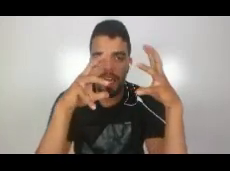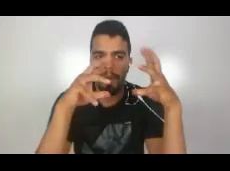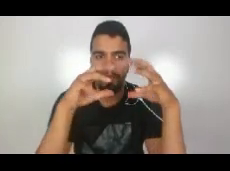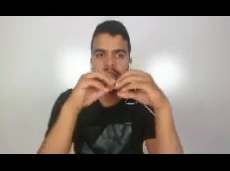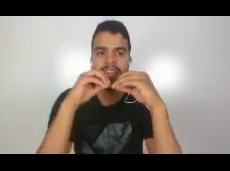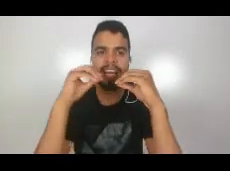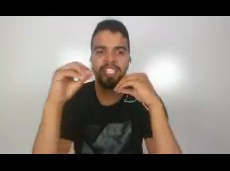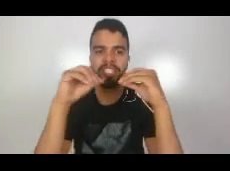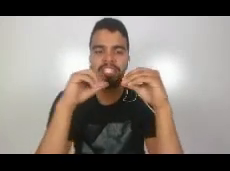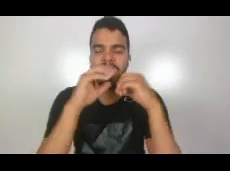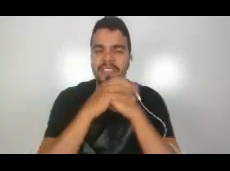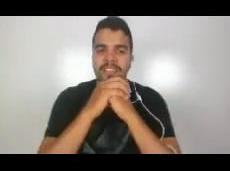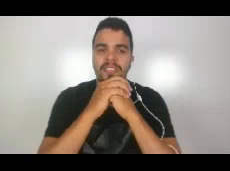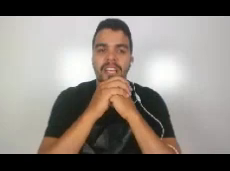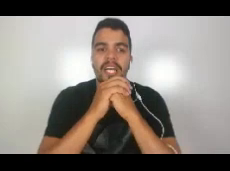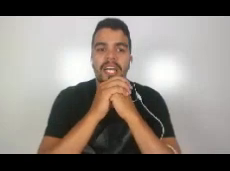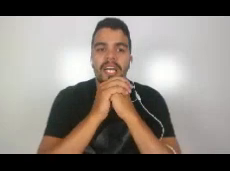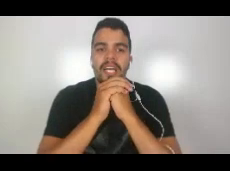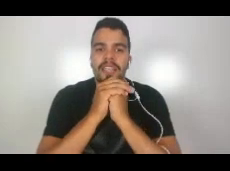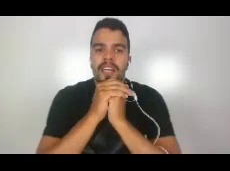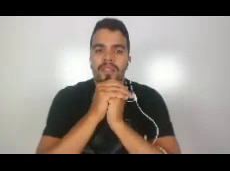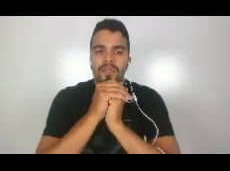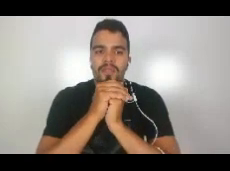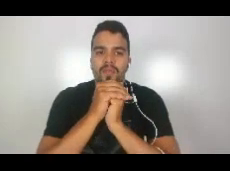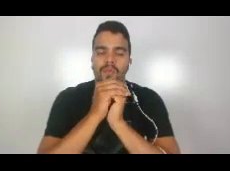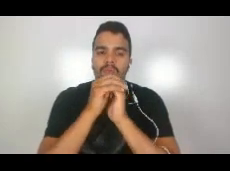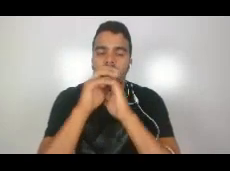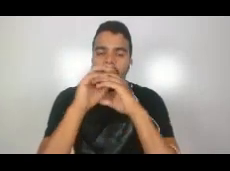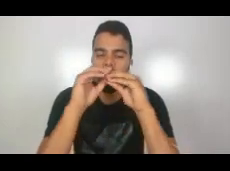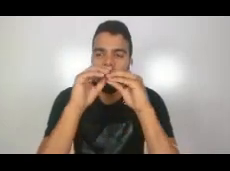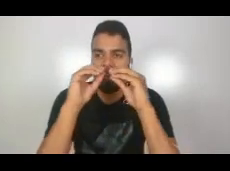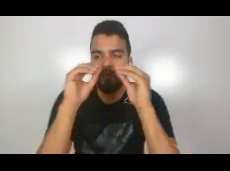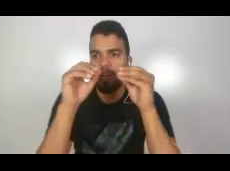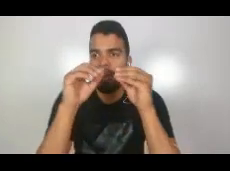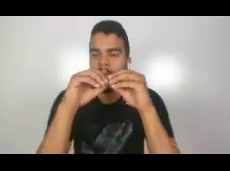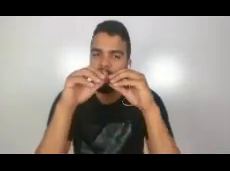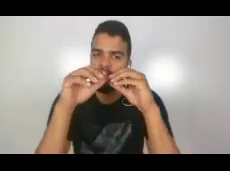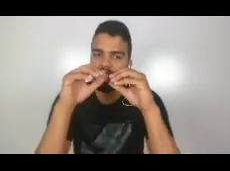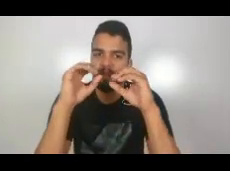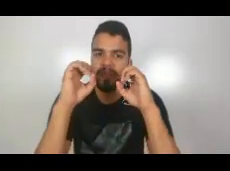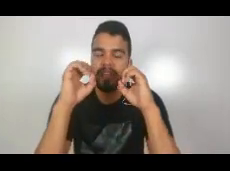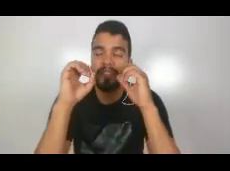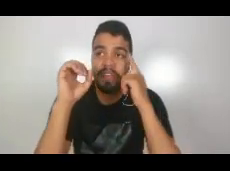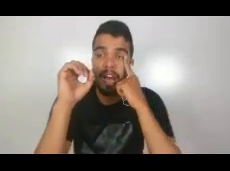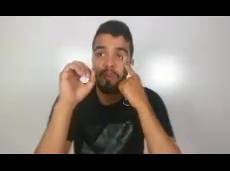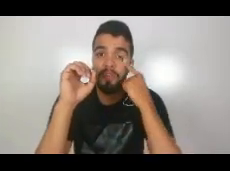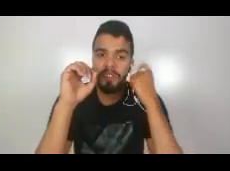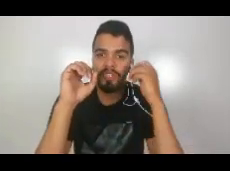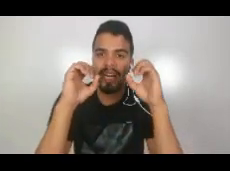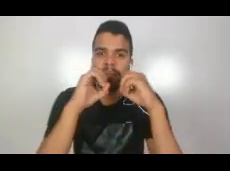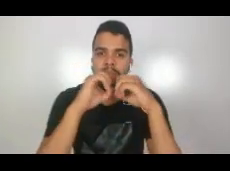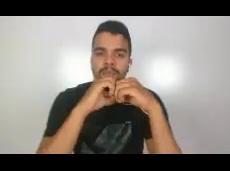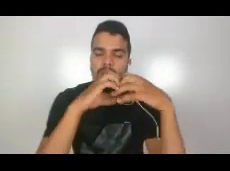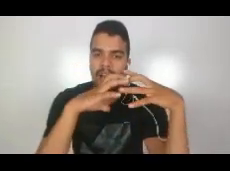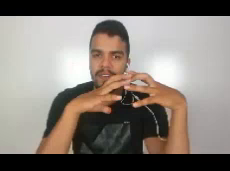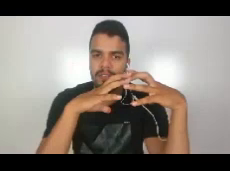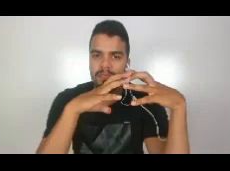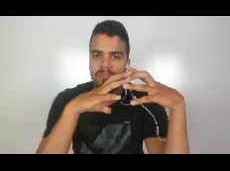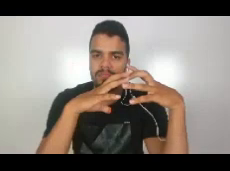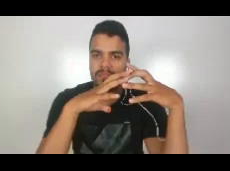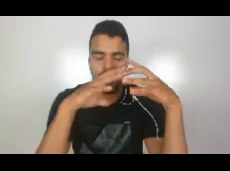Como que é? Então, aqui as dicas de gravação. Então, o aluno ele pode enviar o vídeo diretamente